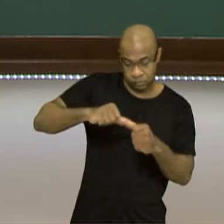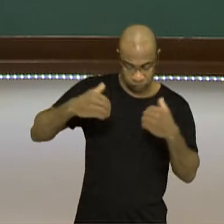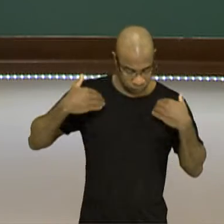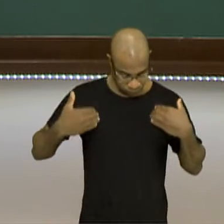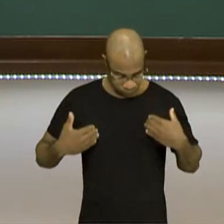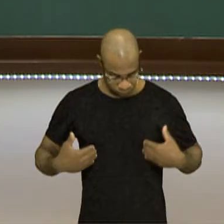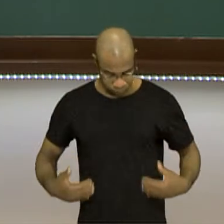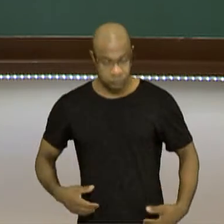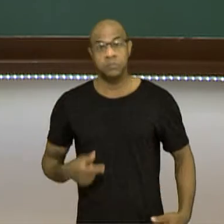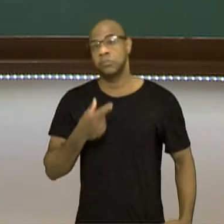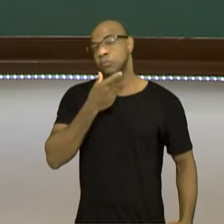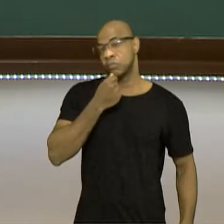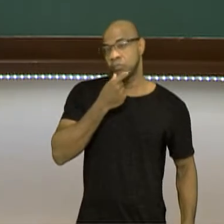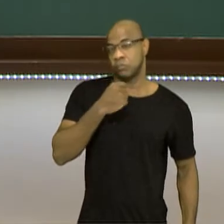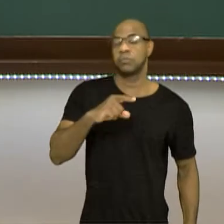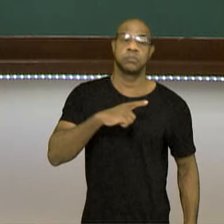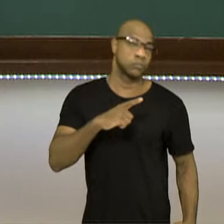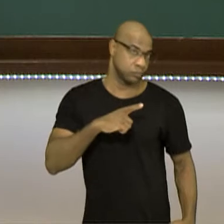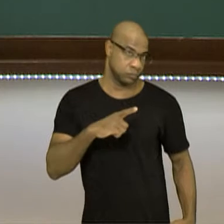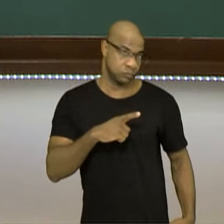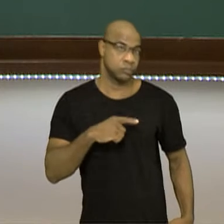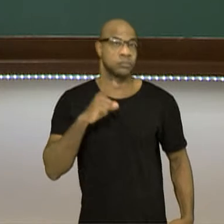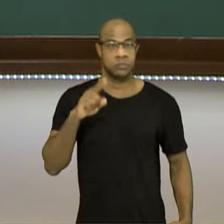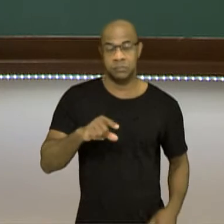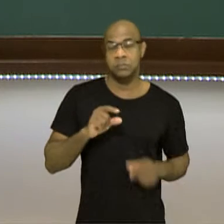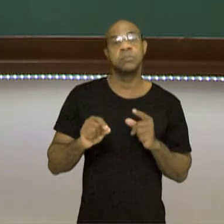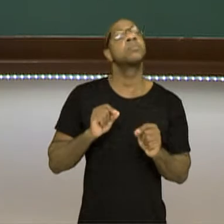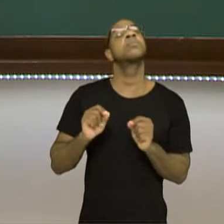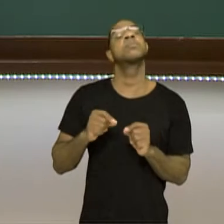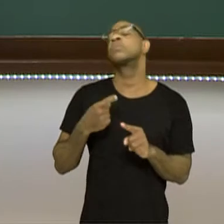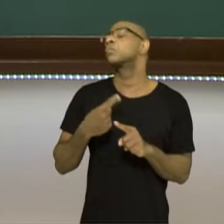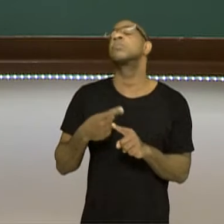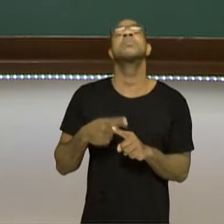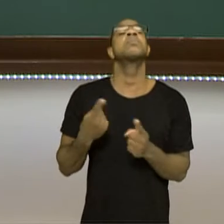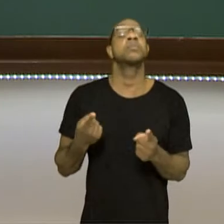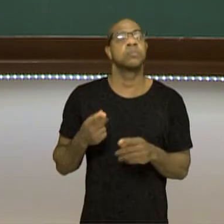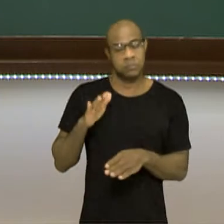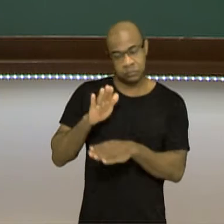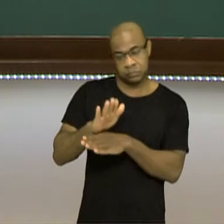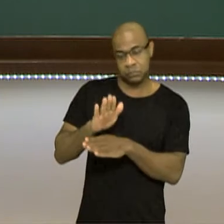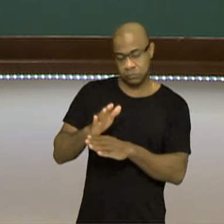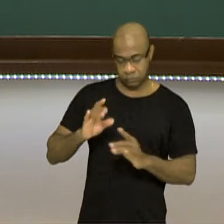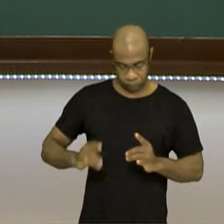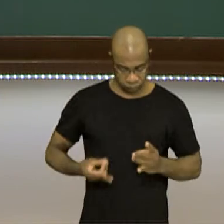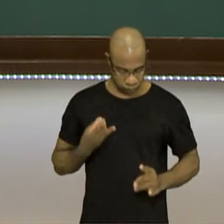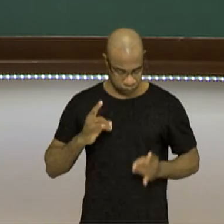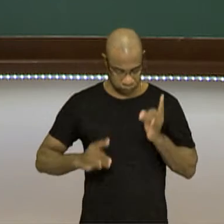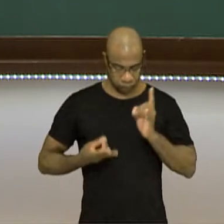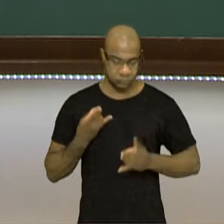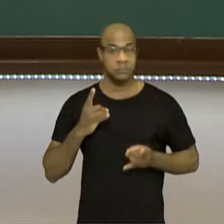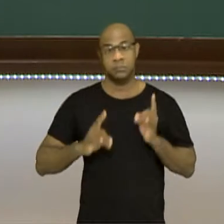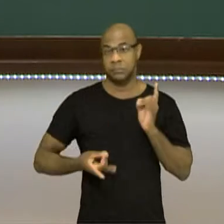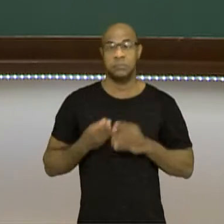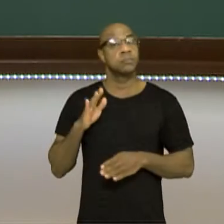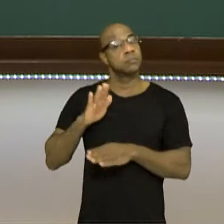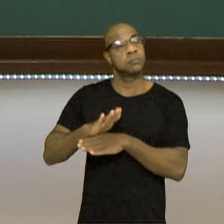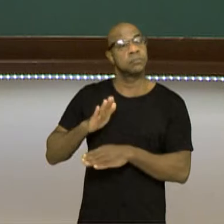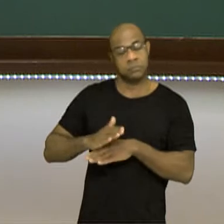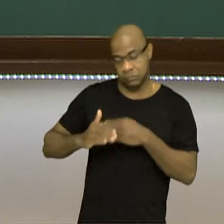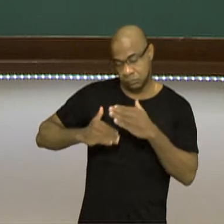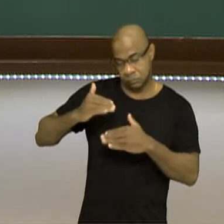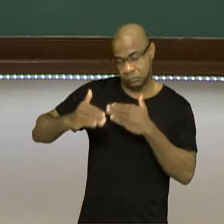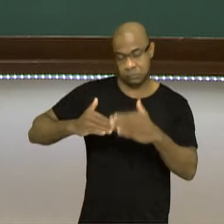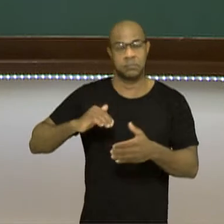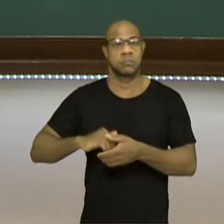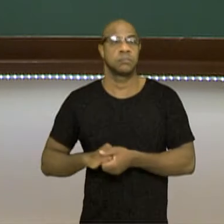vocês meninos estão tendo durante a adolescência, isso se deve então à ação da testosterona,